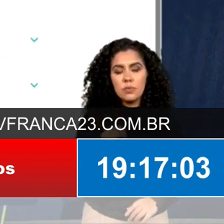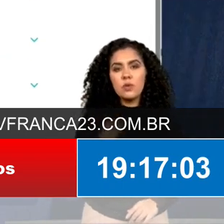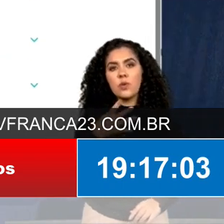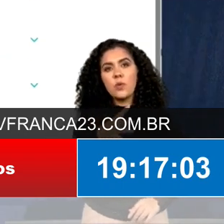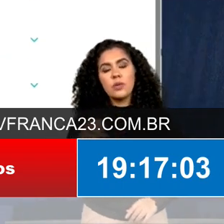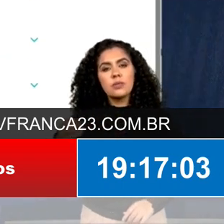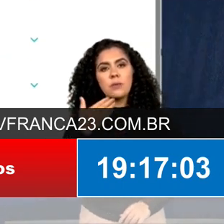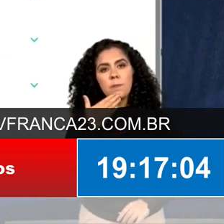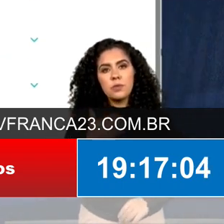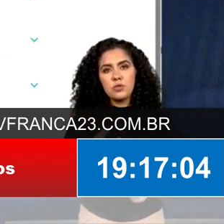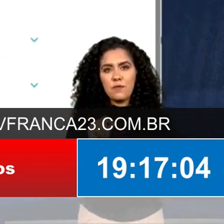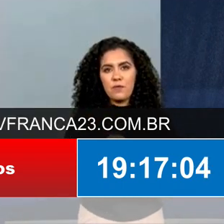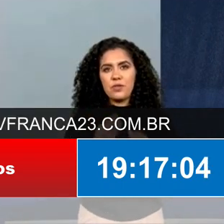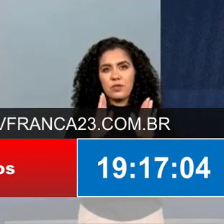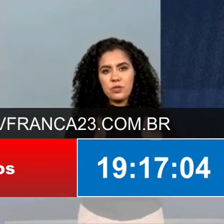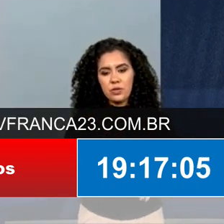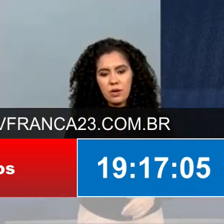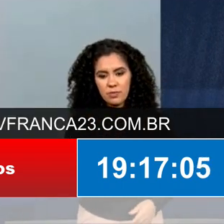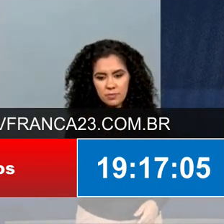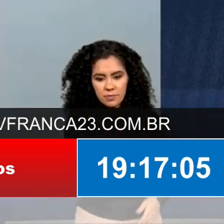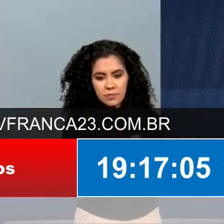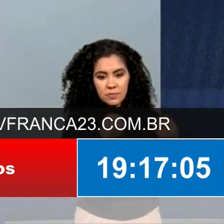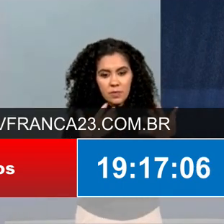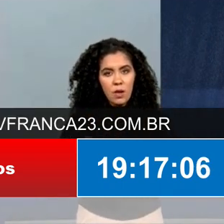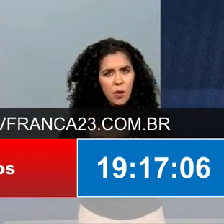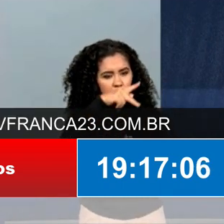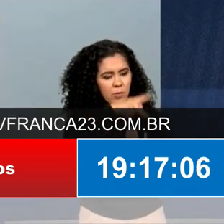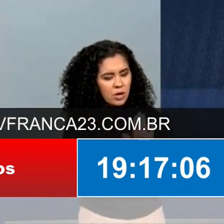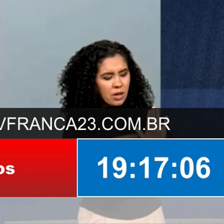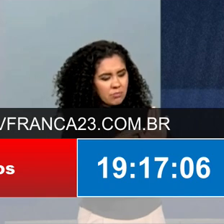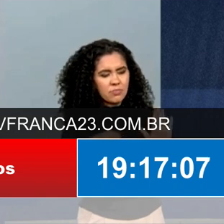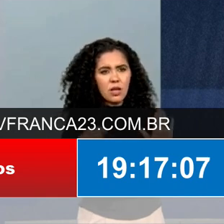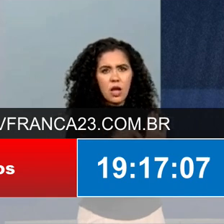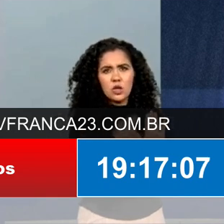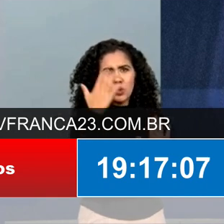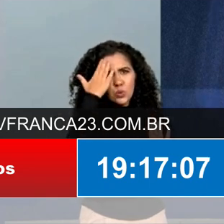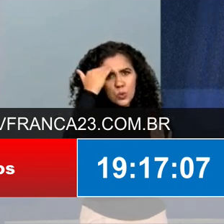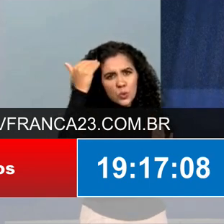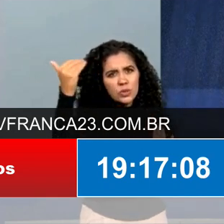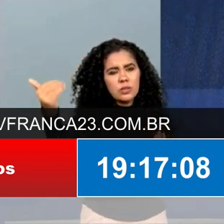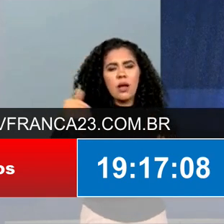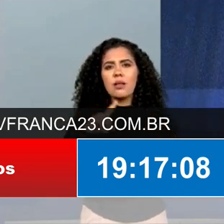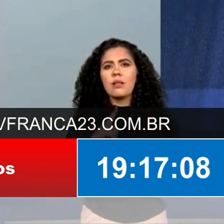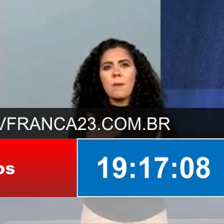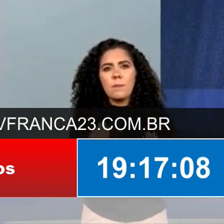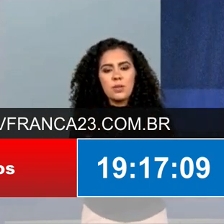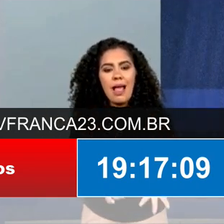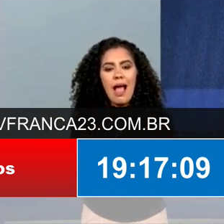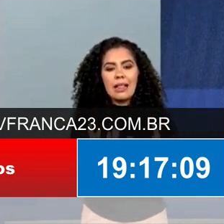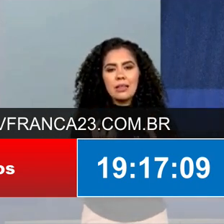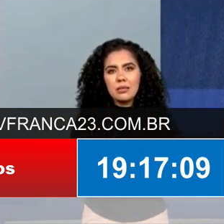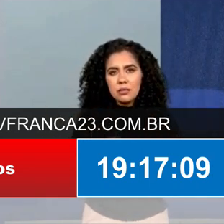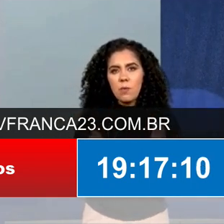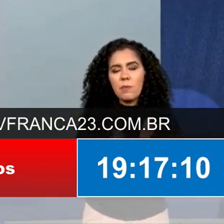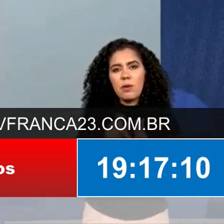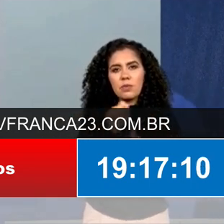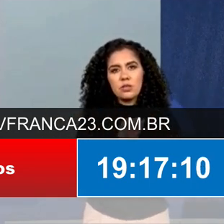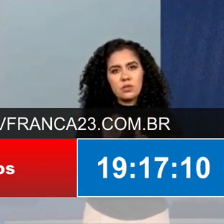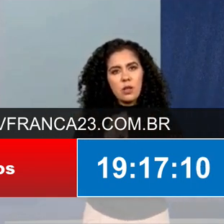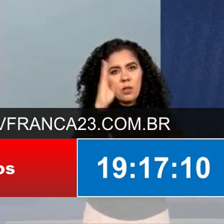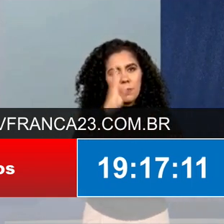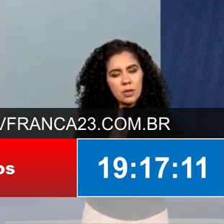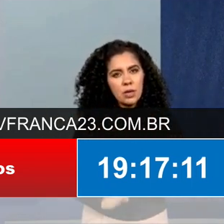4.400 pedidos foram feitos. O projeto foi um sucesso, teve uma grande adesão da sociedade brasileira, que se